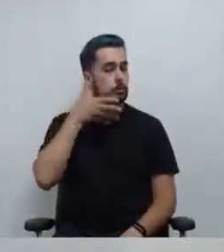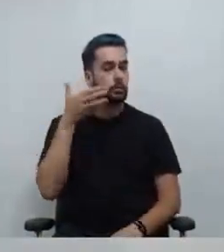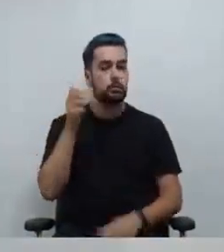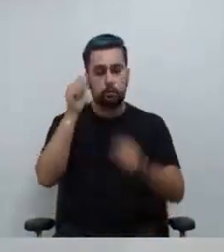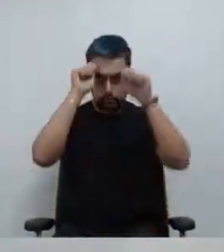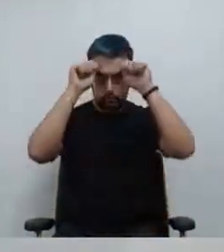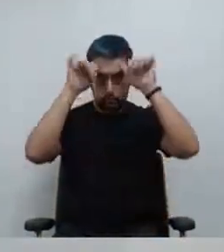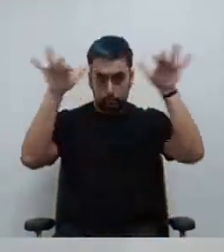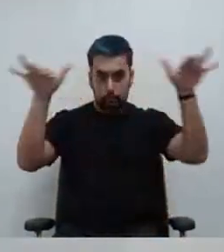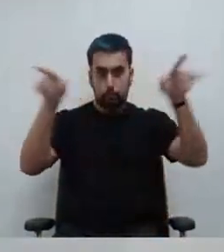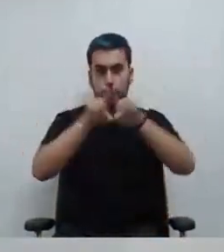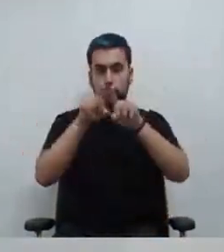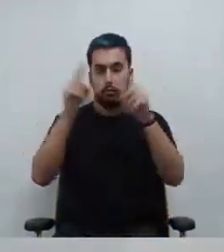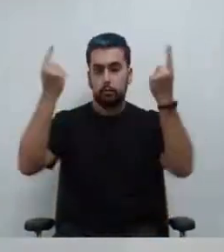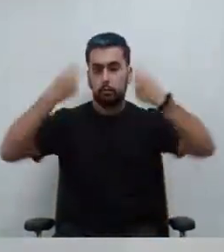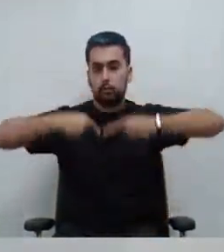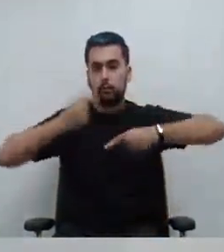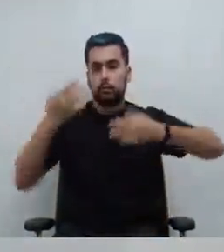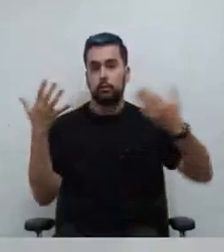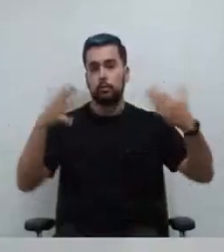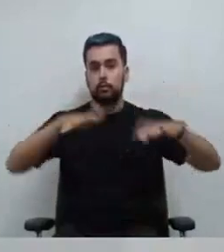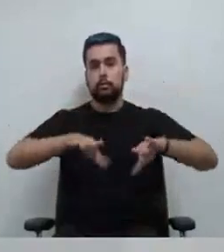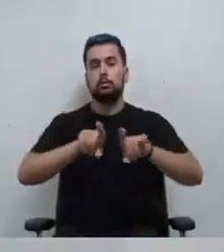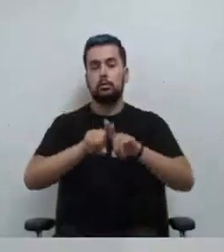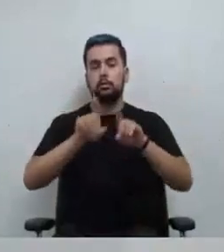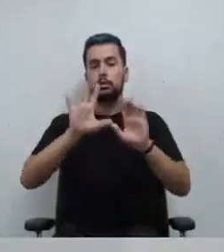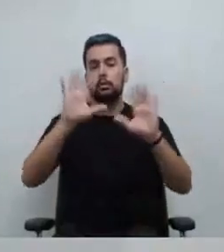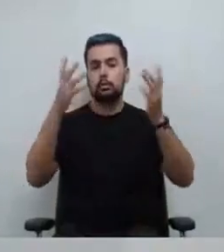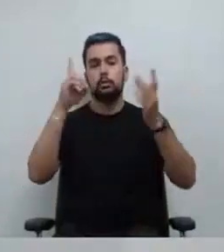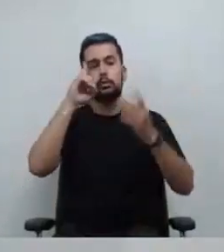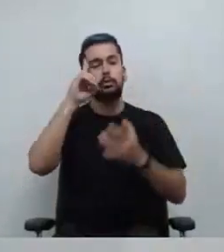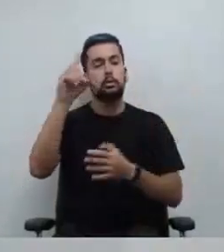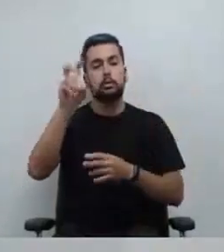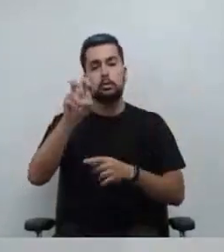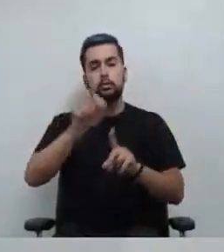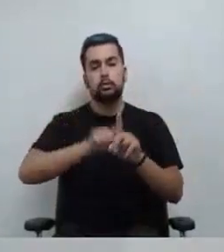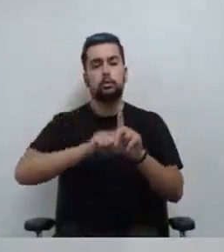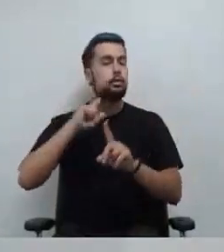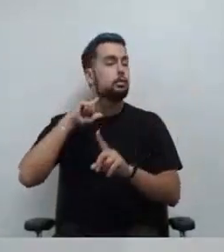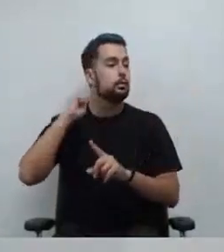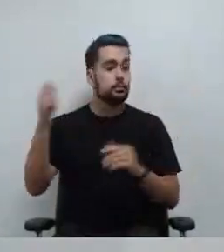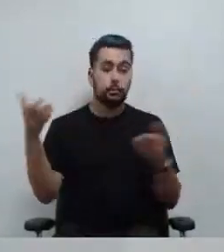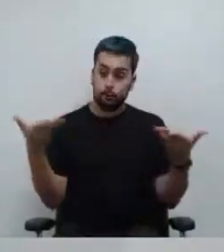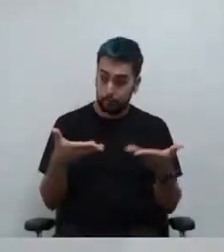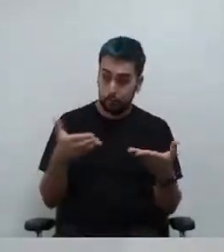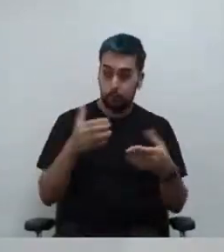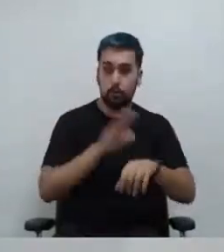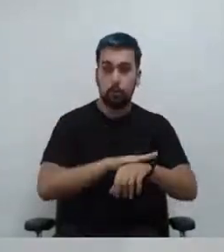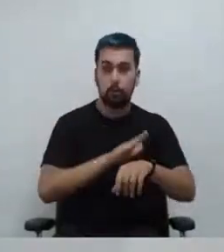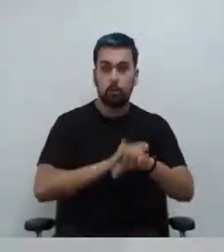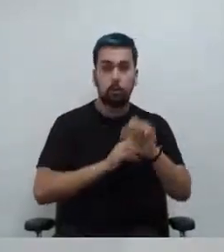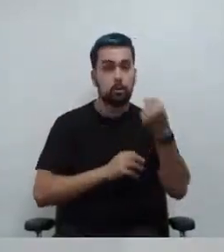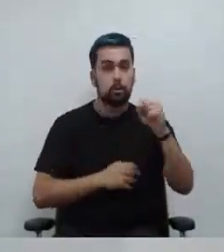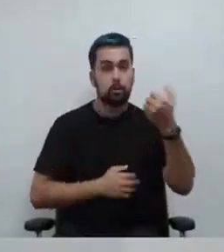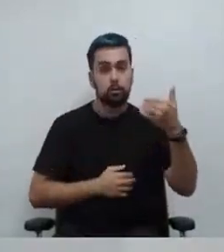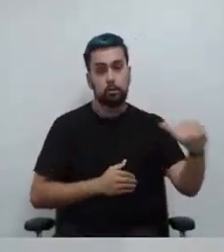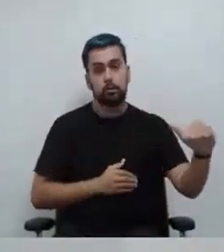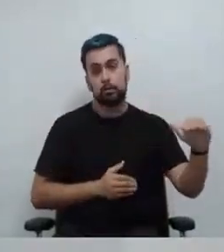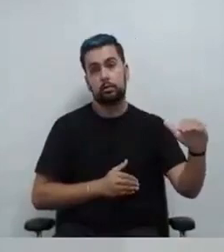os Dilemas da Inclusão, que ocorrerá no dia 5 de abril, hoje, das 8h30